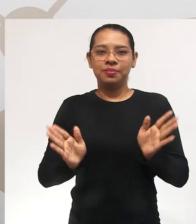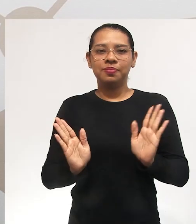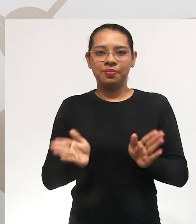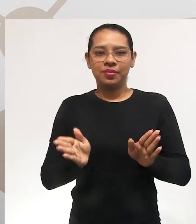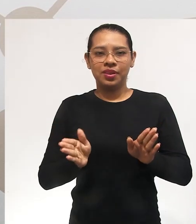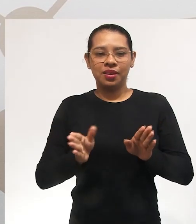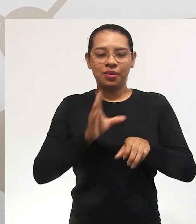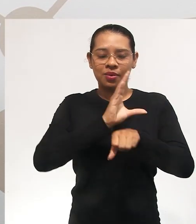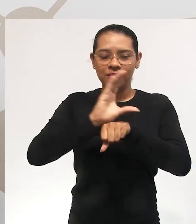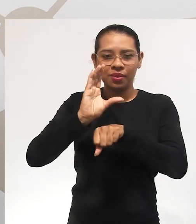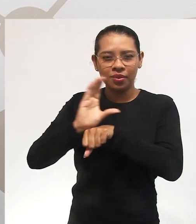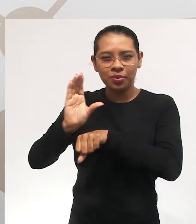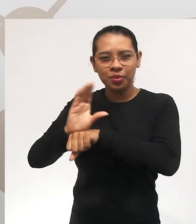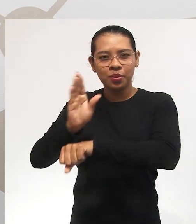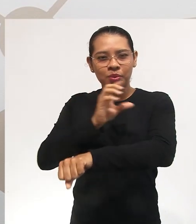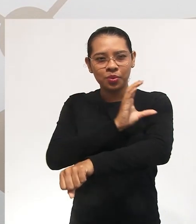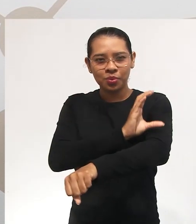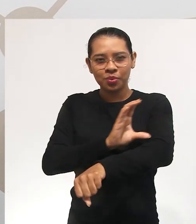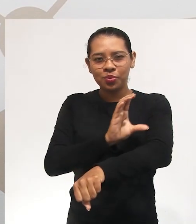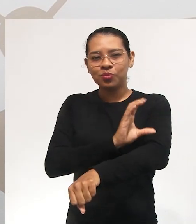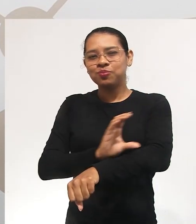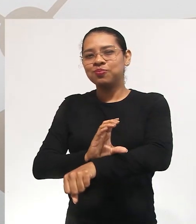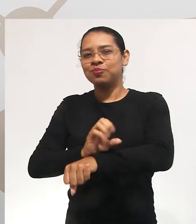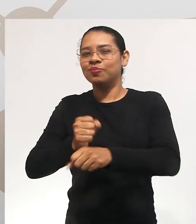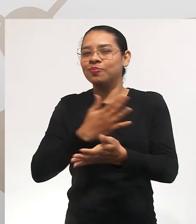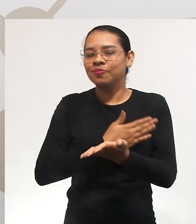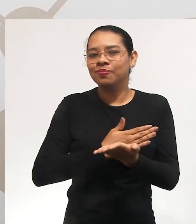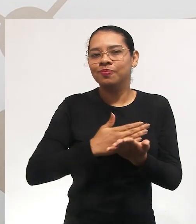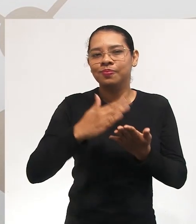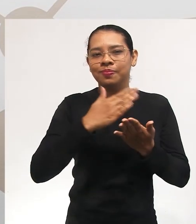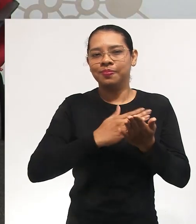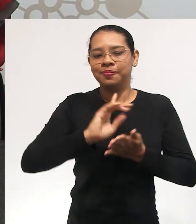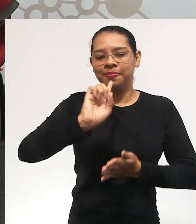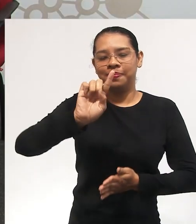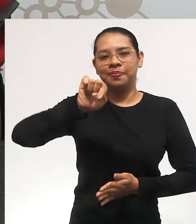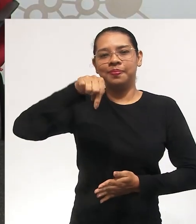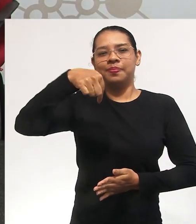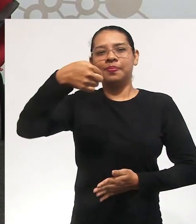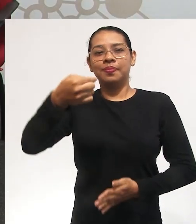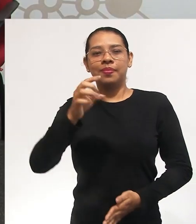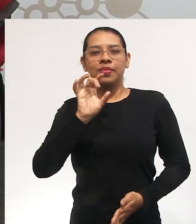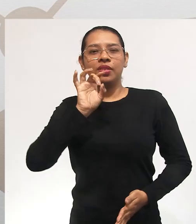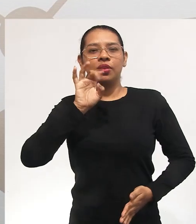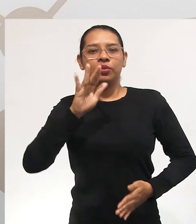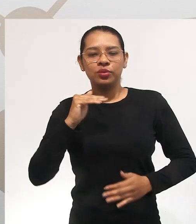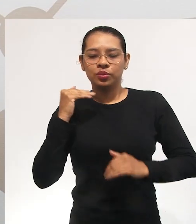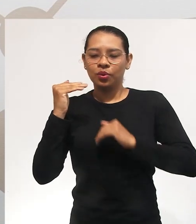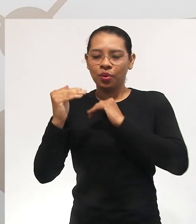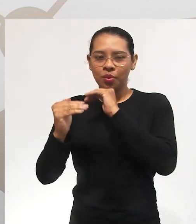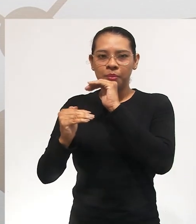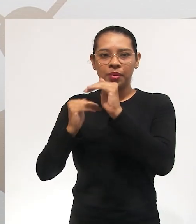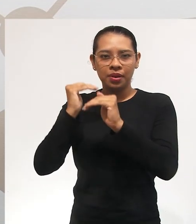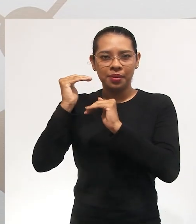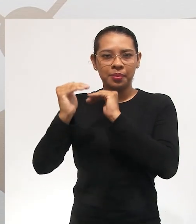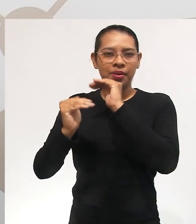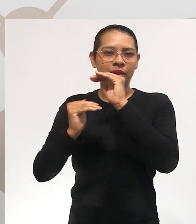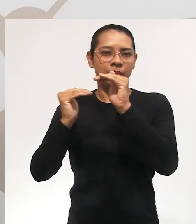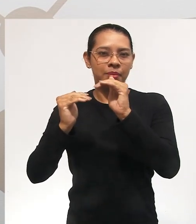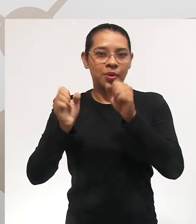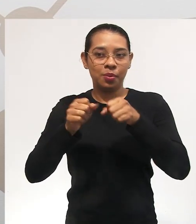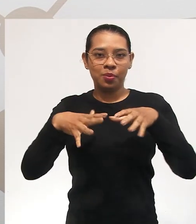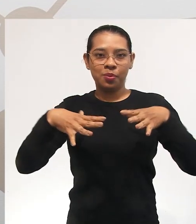docência é agora, é na graduação. Uma boa formação. Uma boa formação é a graduação. E depois você vai só